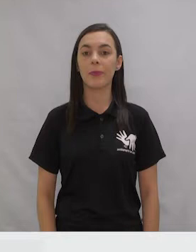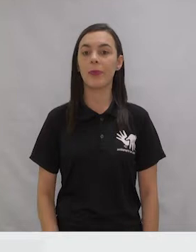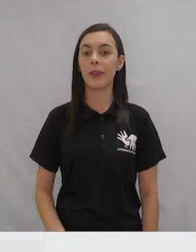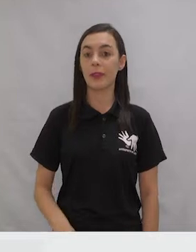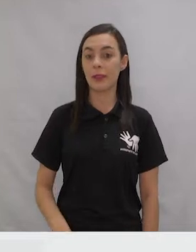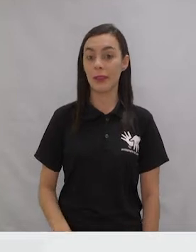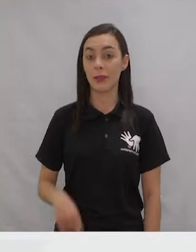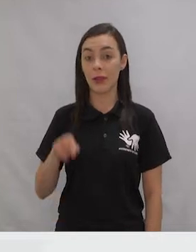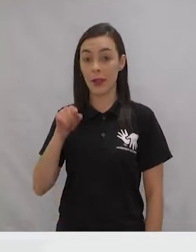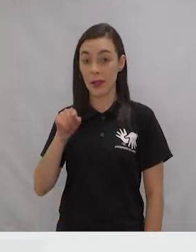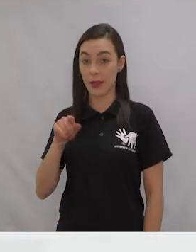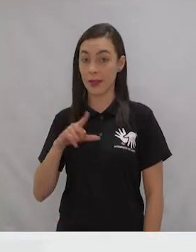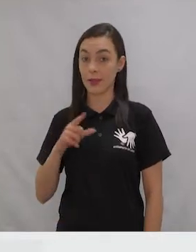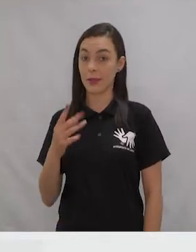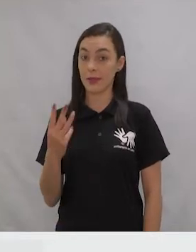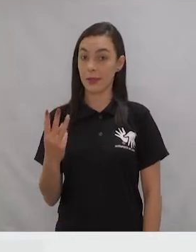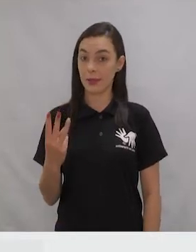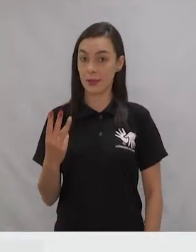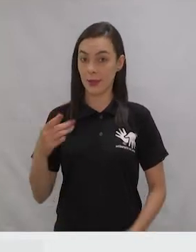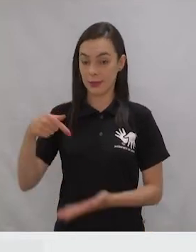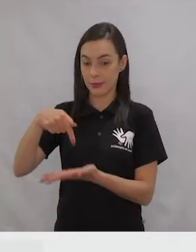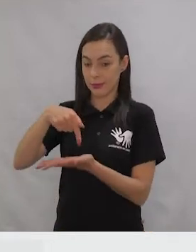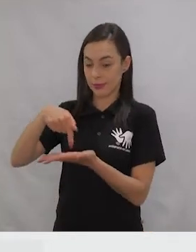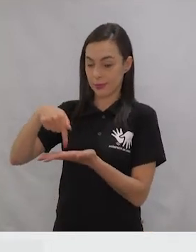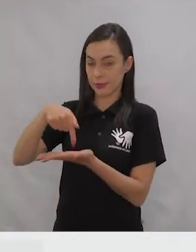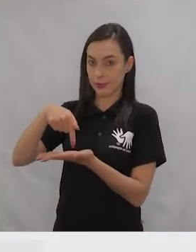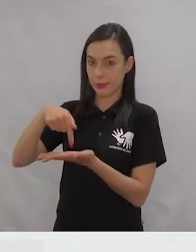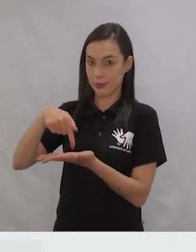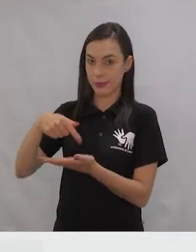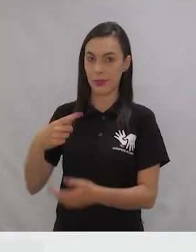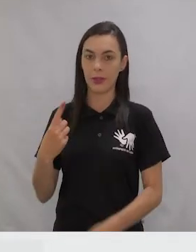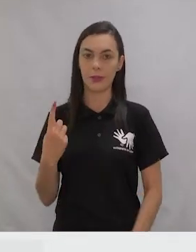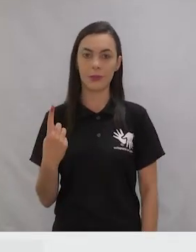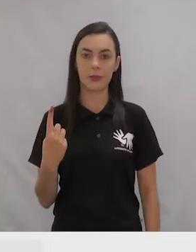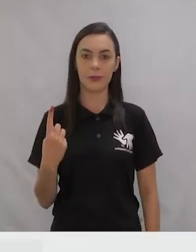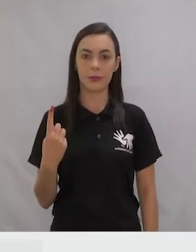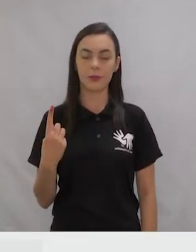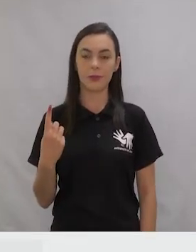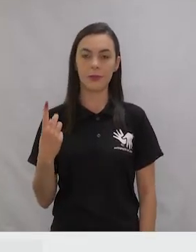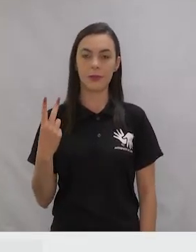Então, Júlio tem três. Vamos lá? Três peões. Um,